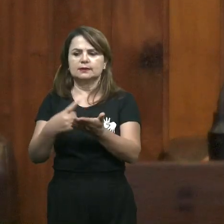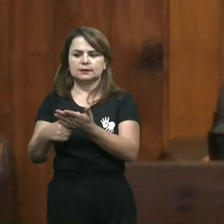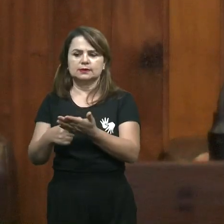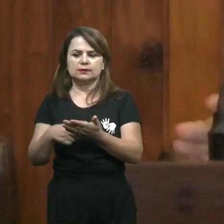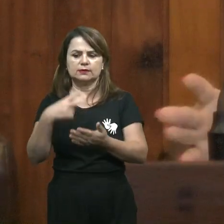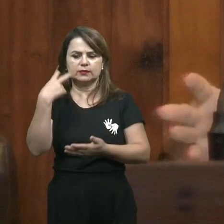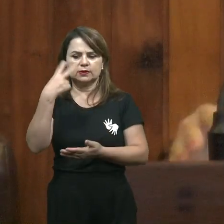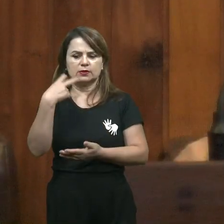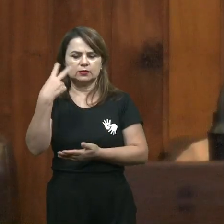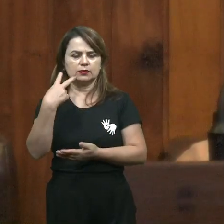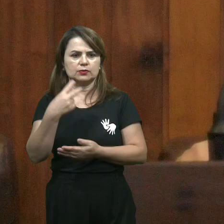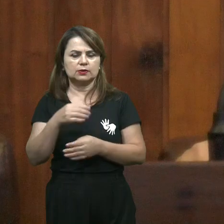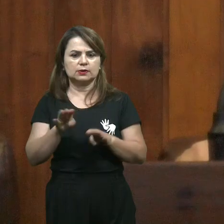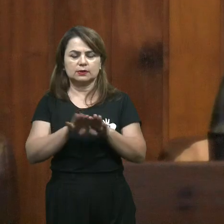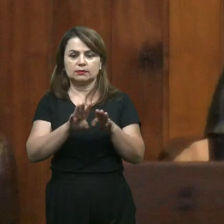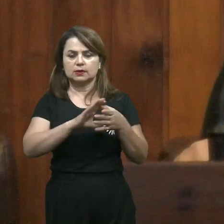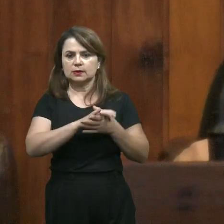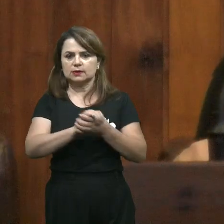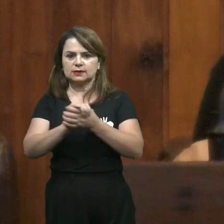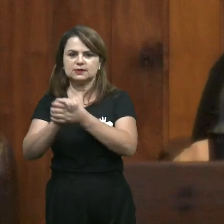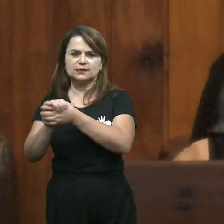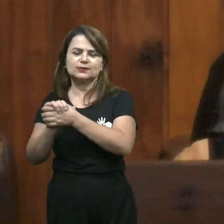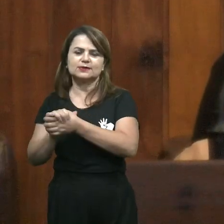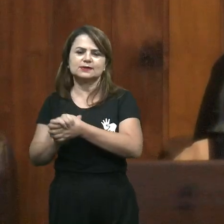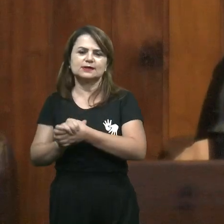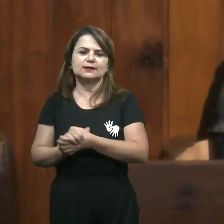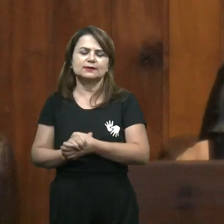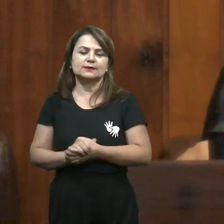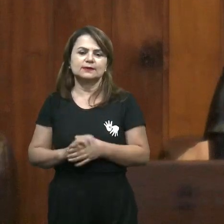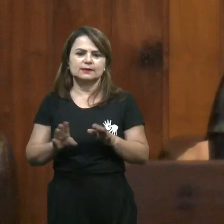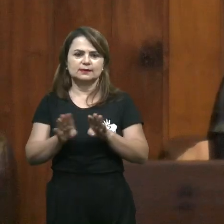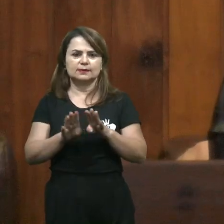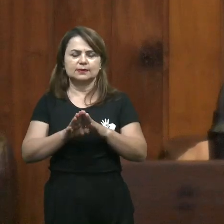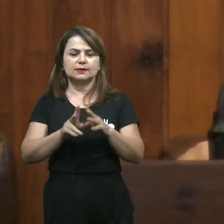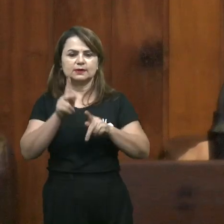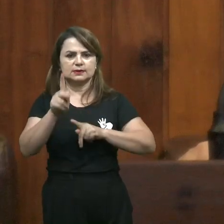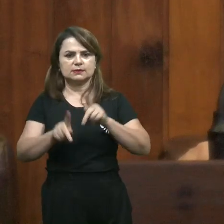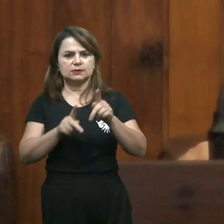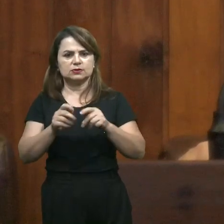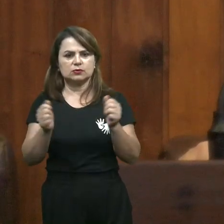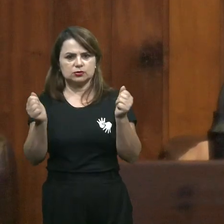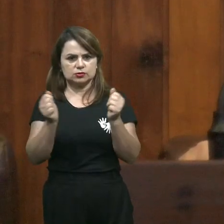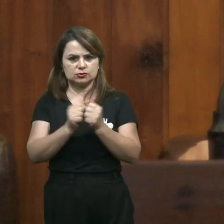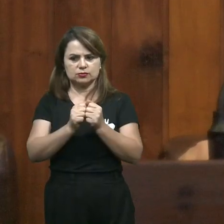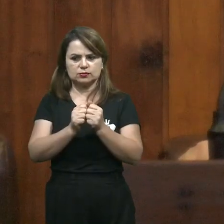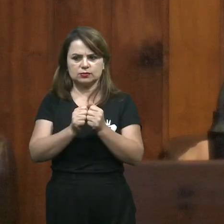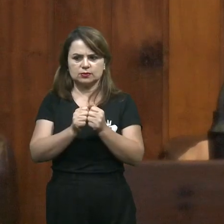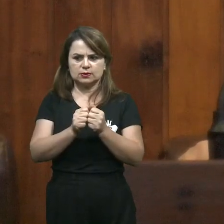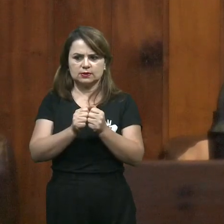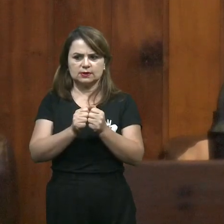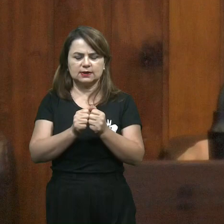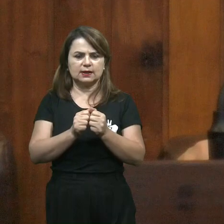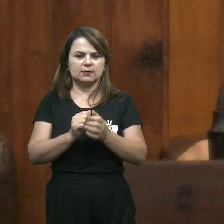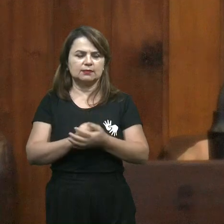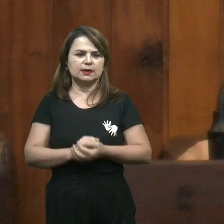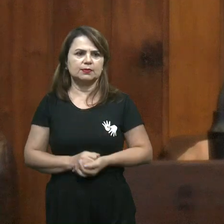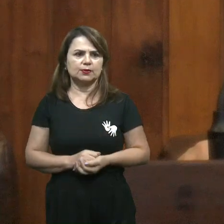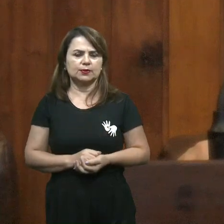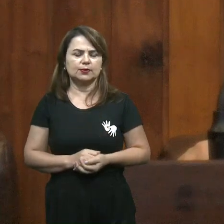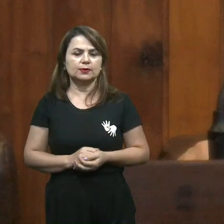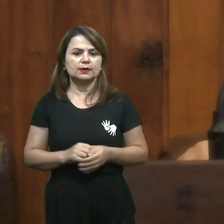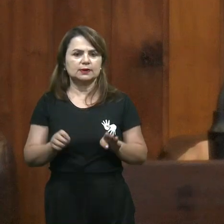cumprimentar os funcionários desta casa, as pessoas que se fazem presente, em especial as nossas